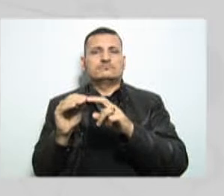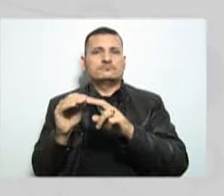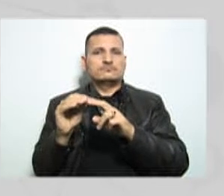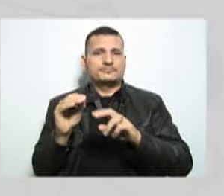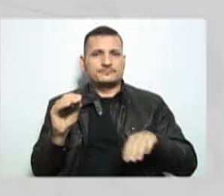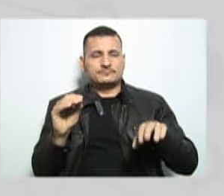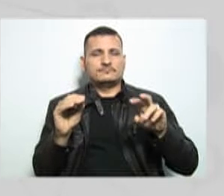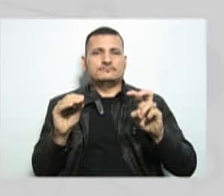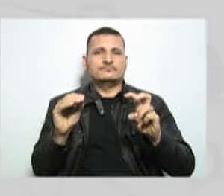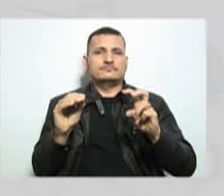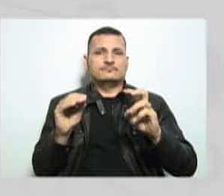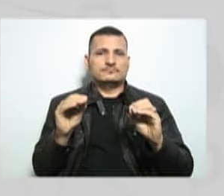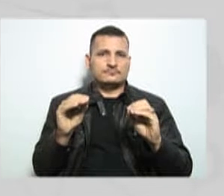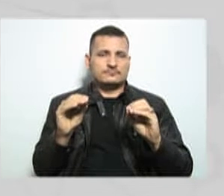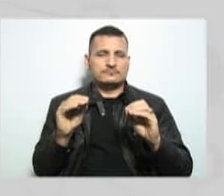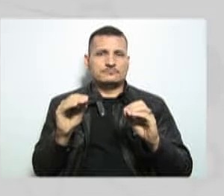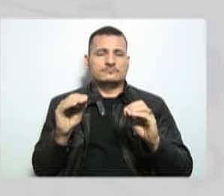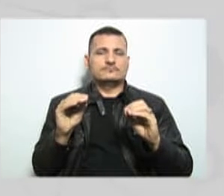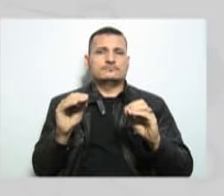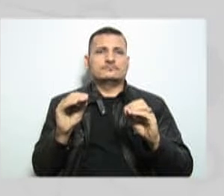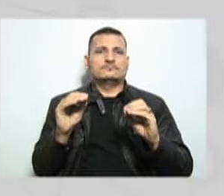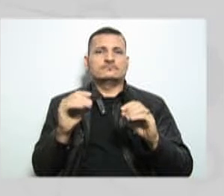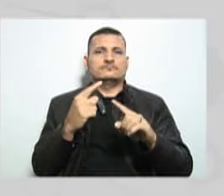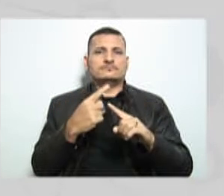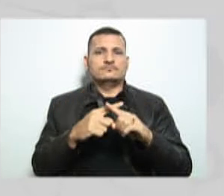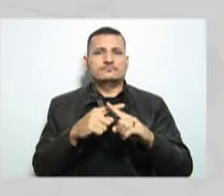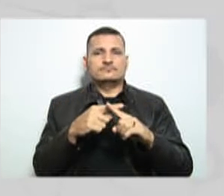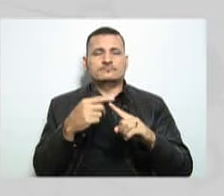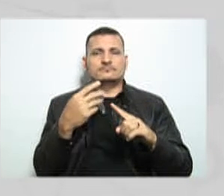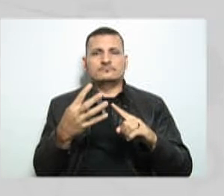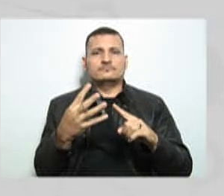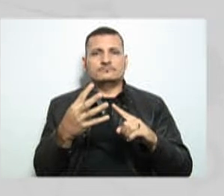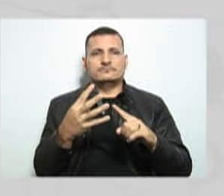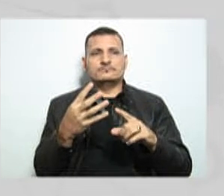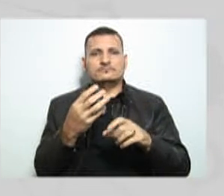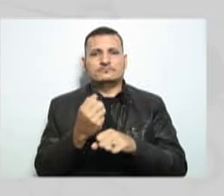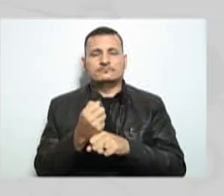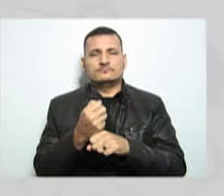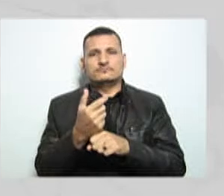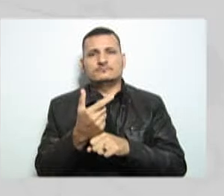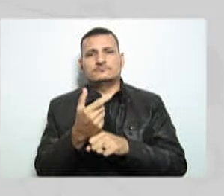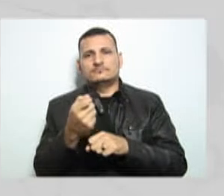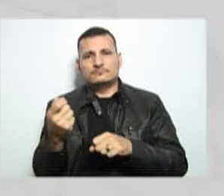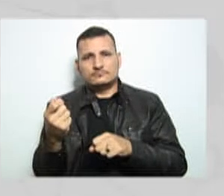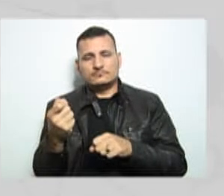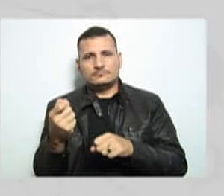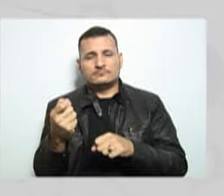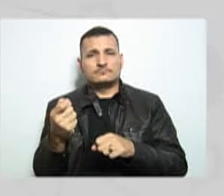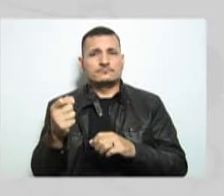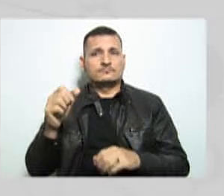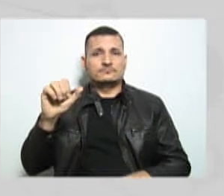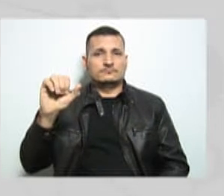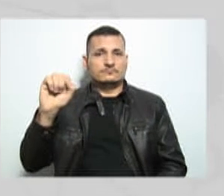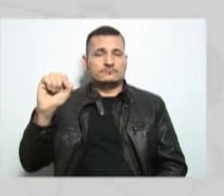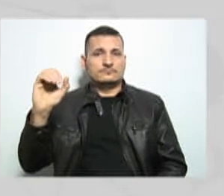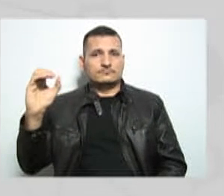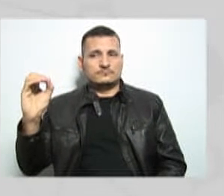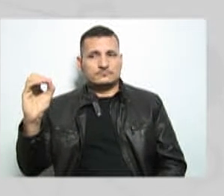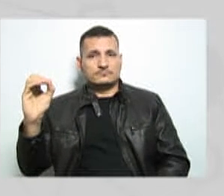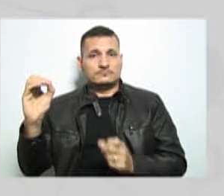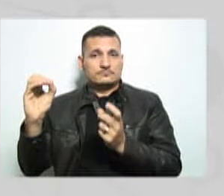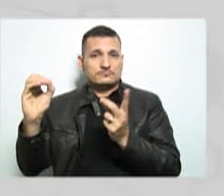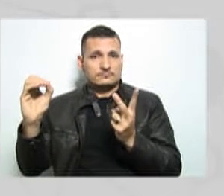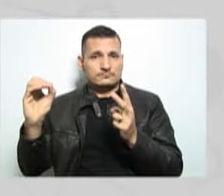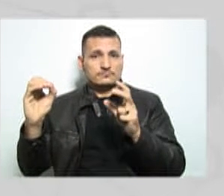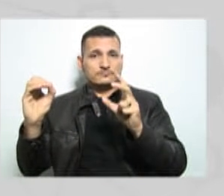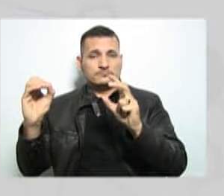R$ 4,00, que vai dar 200. Sobrando um saldo o quê? Se eu tinha 80 e vendi 50,